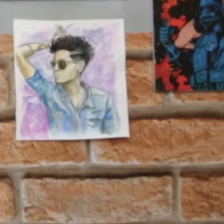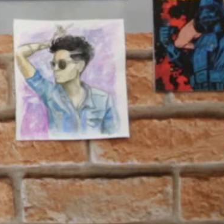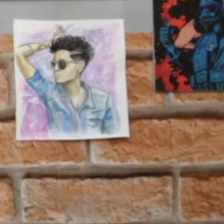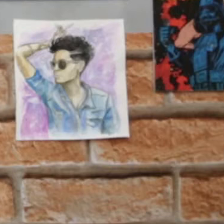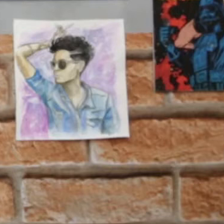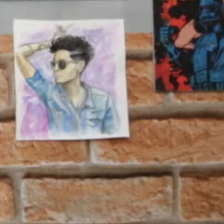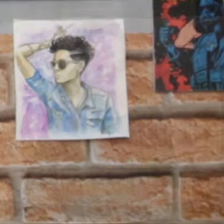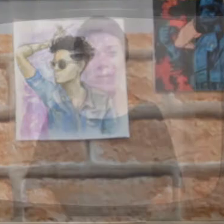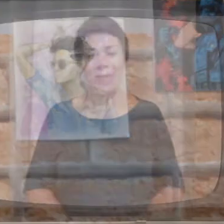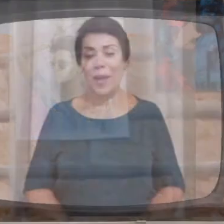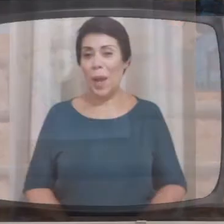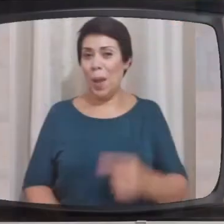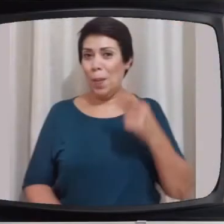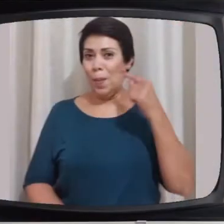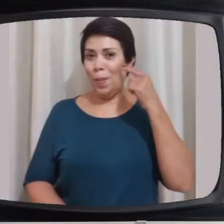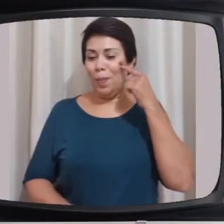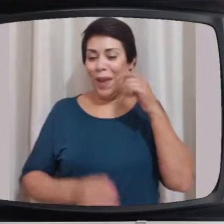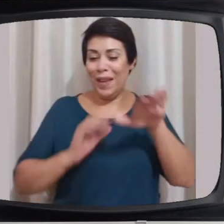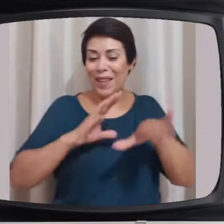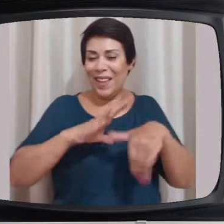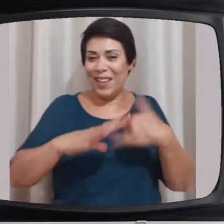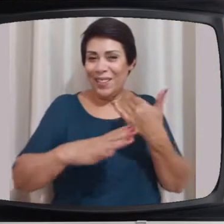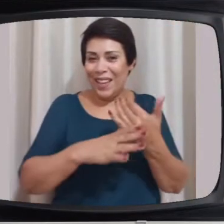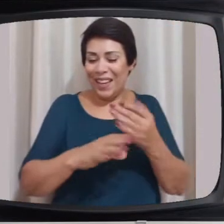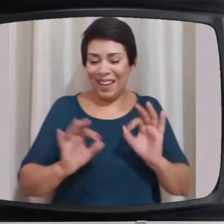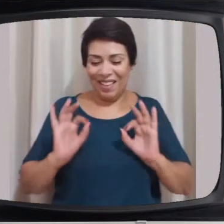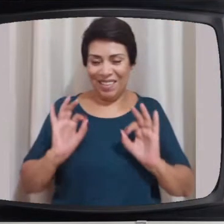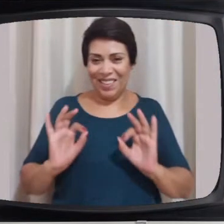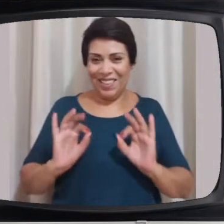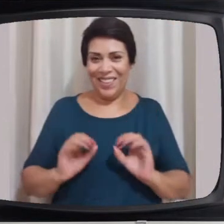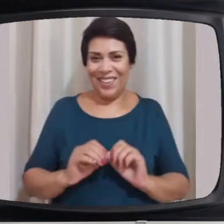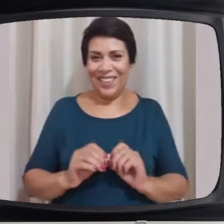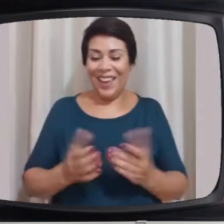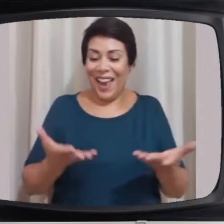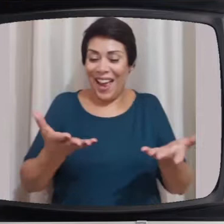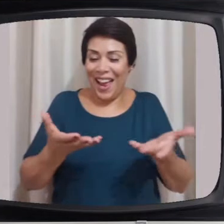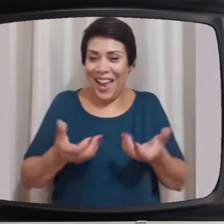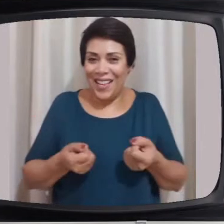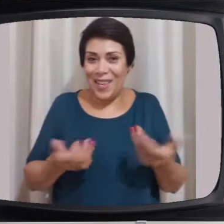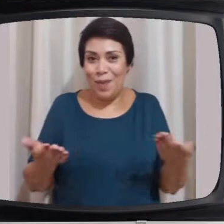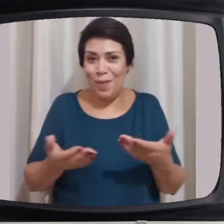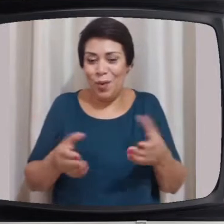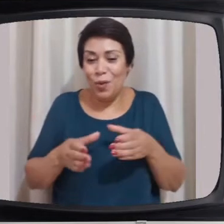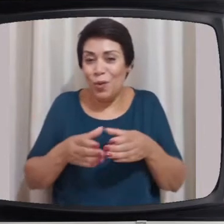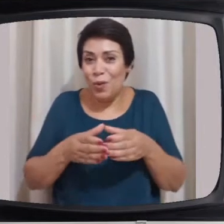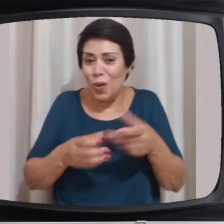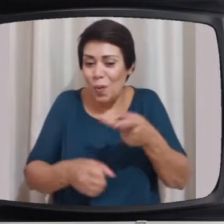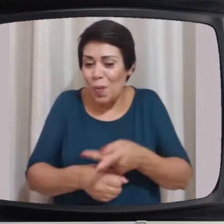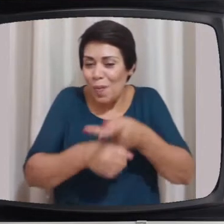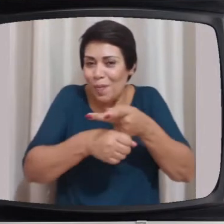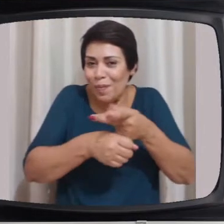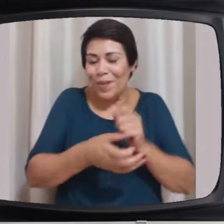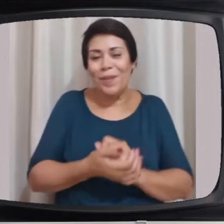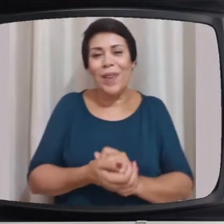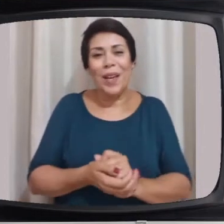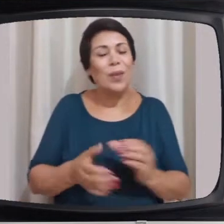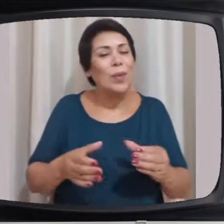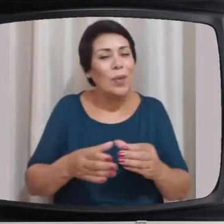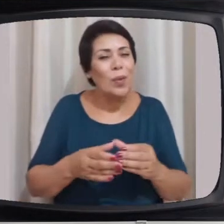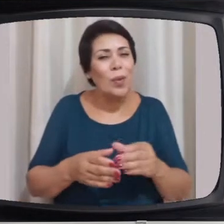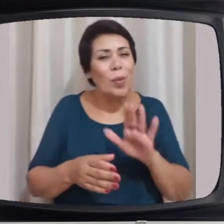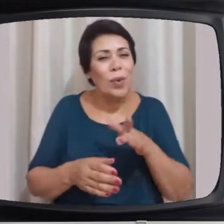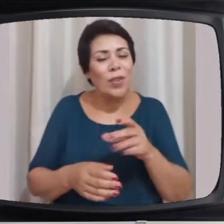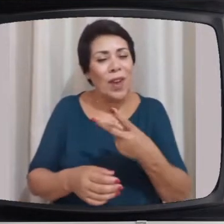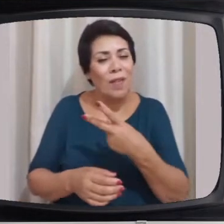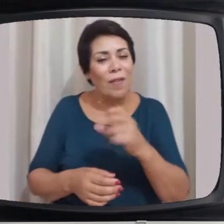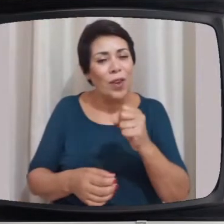Pensem num canal que tá um nojo. A gente recebe hoje vencedores de Grammy aqui pela primeira vez. Uma turma que está completando